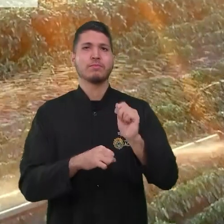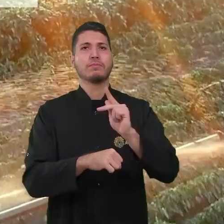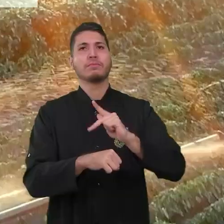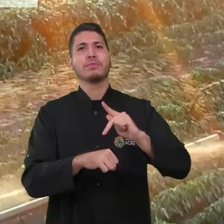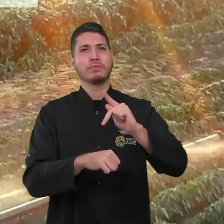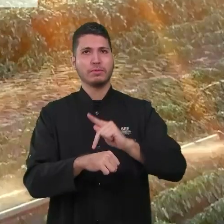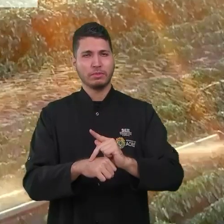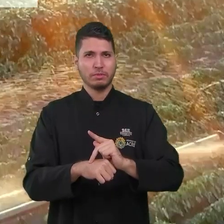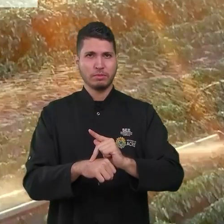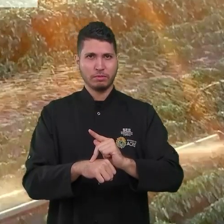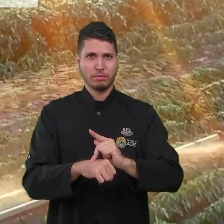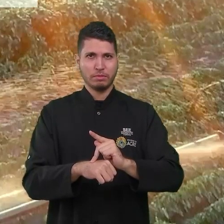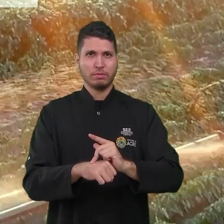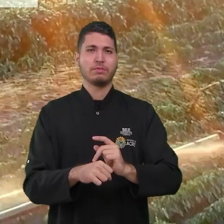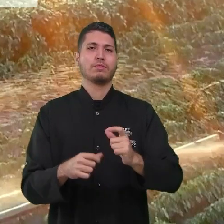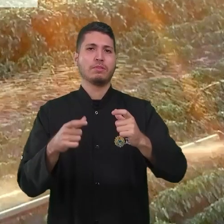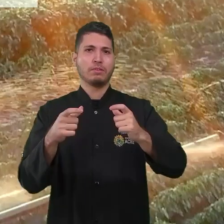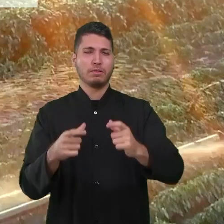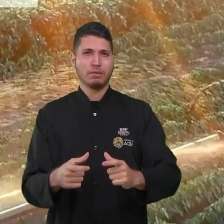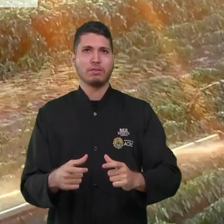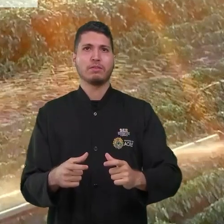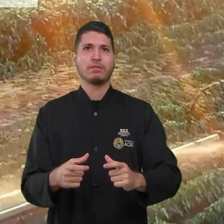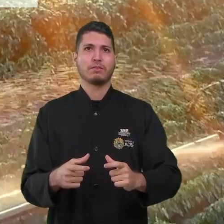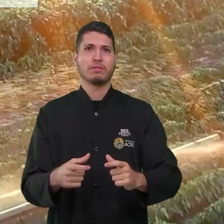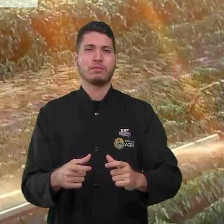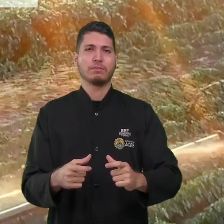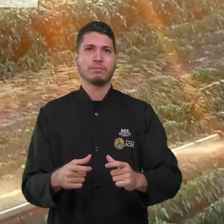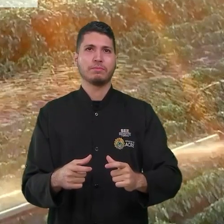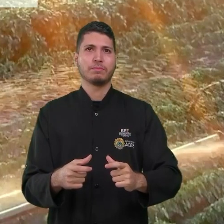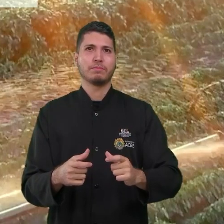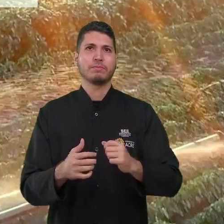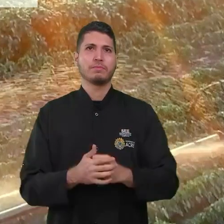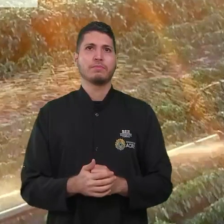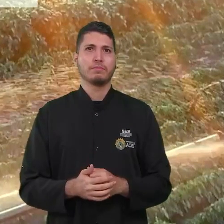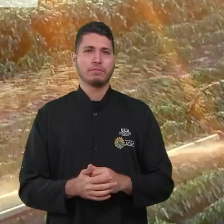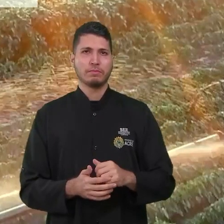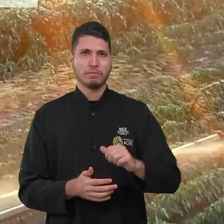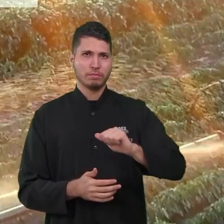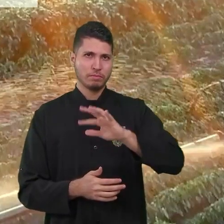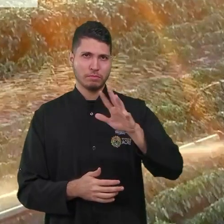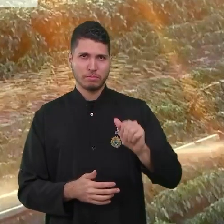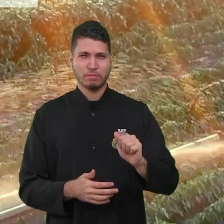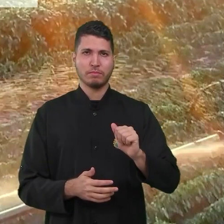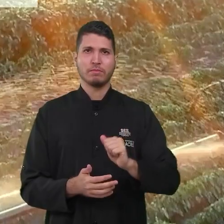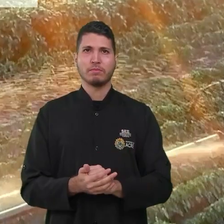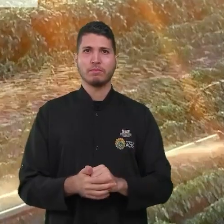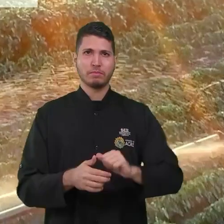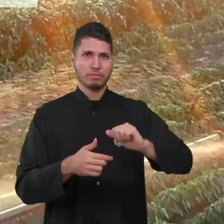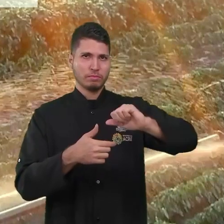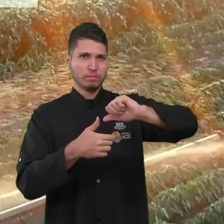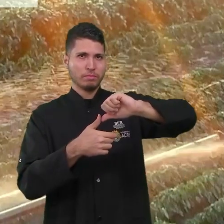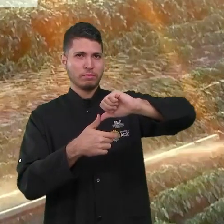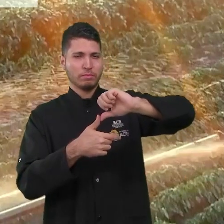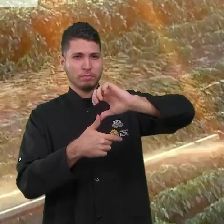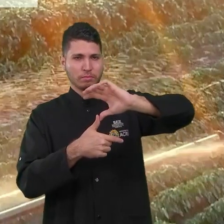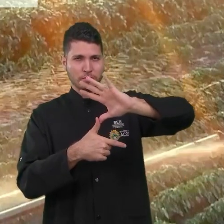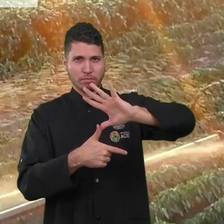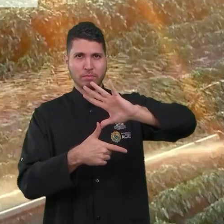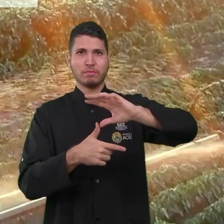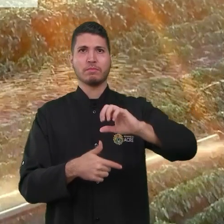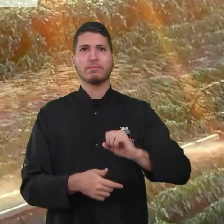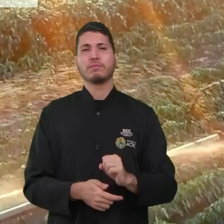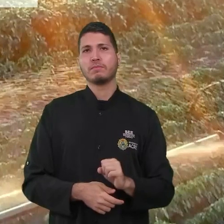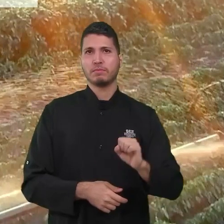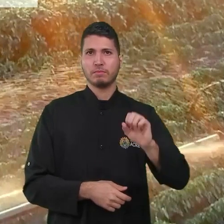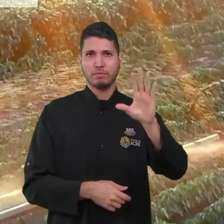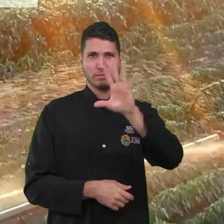países, tá, localizados principalmente na África, na América Latina, Sudeste Asiático